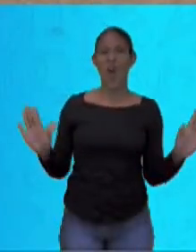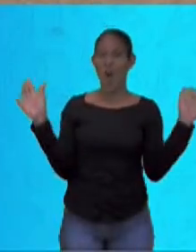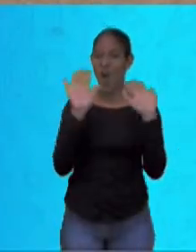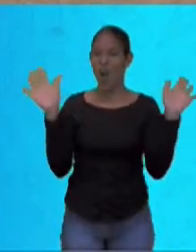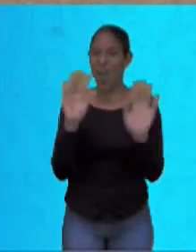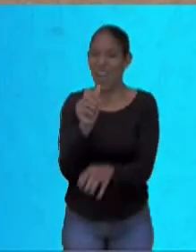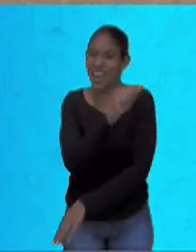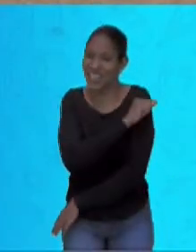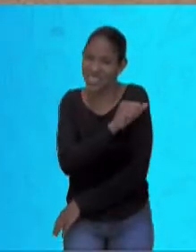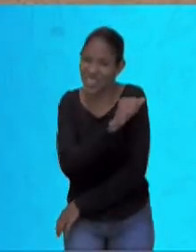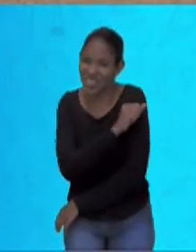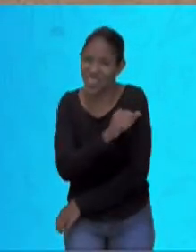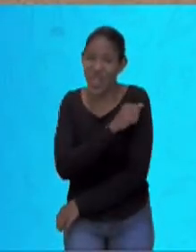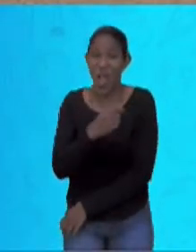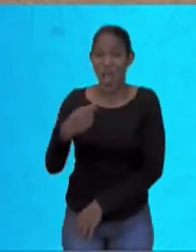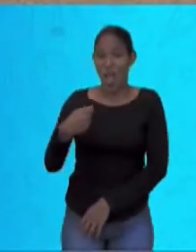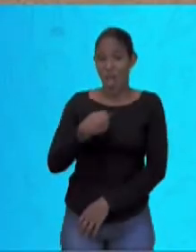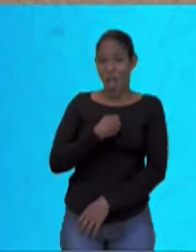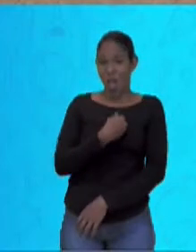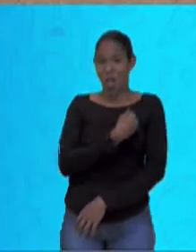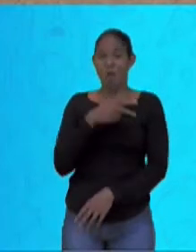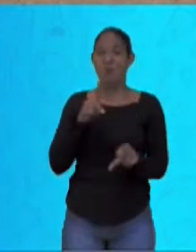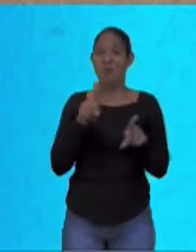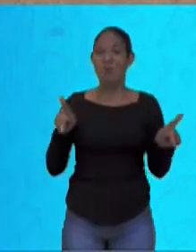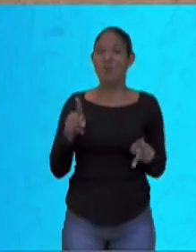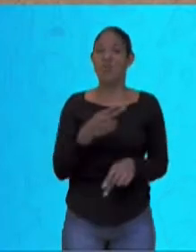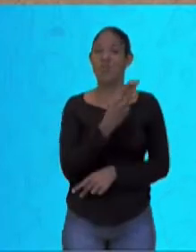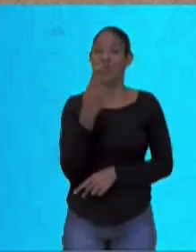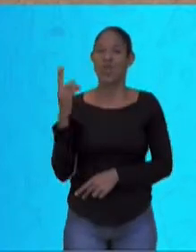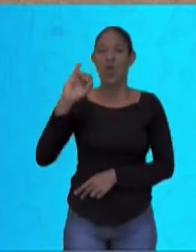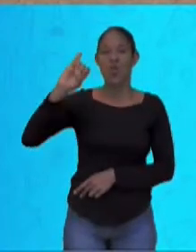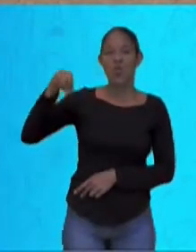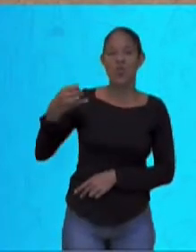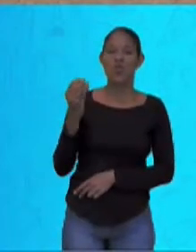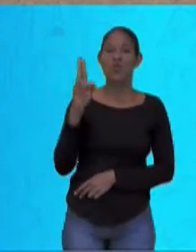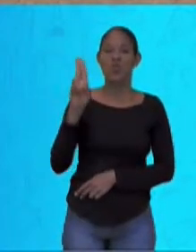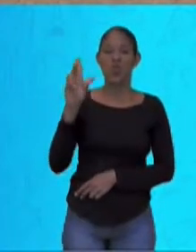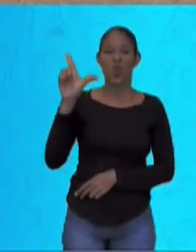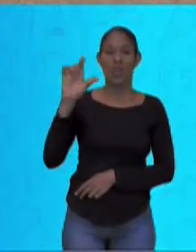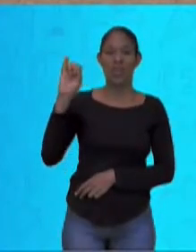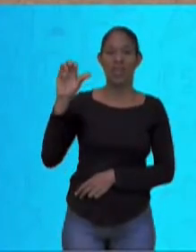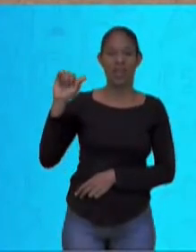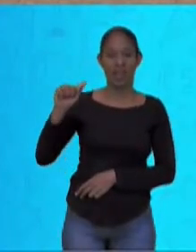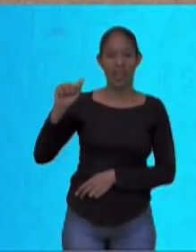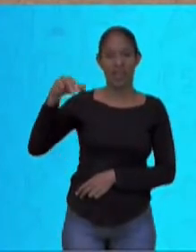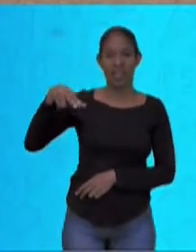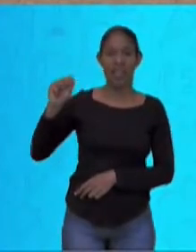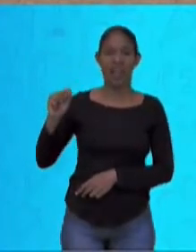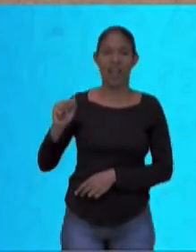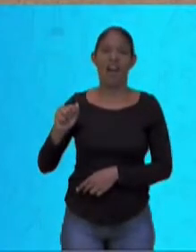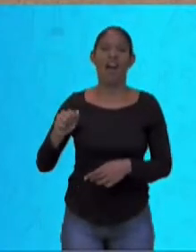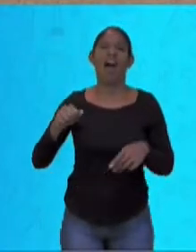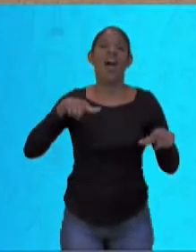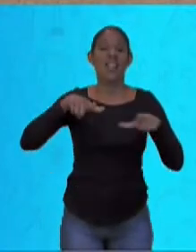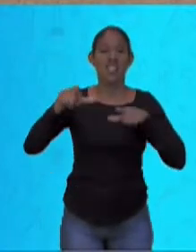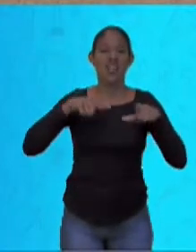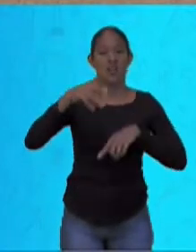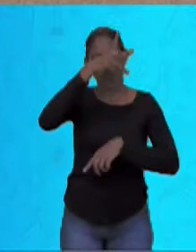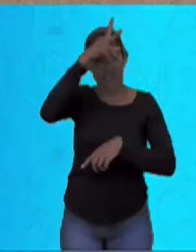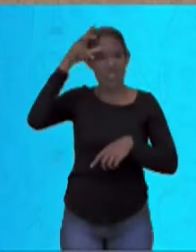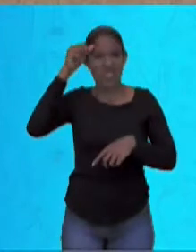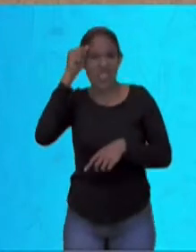Olá, estudantes! Eu sou a professora Juliana, da Secretaria Municipal de Educação de Governador